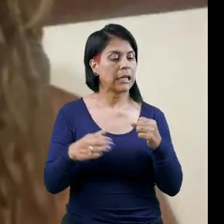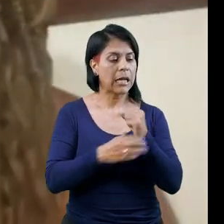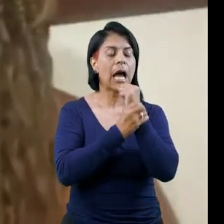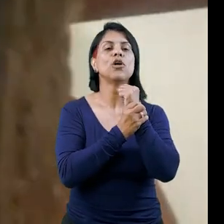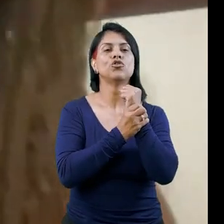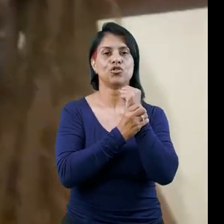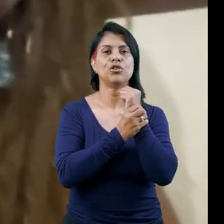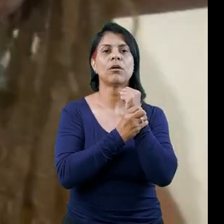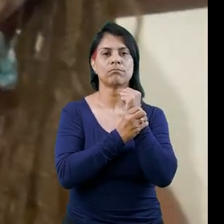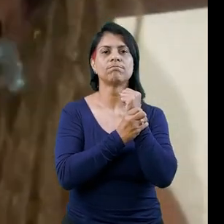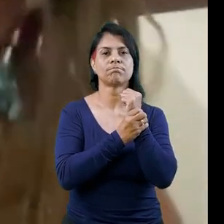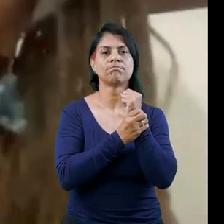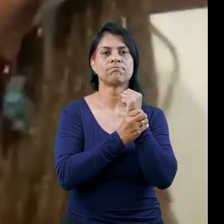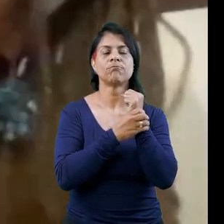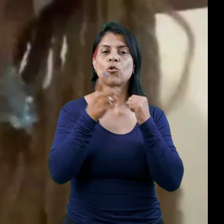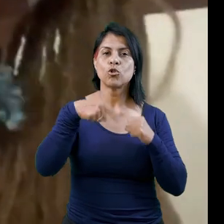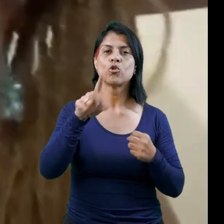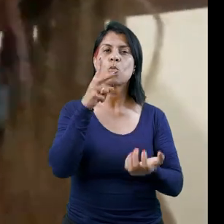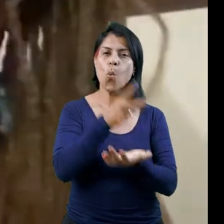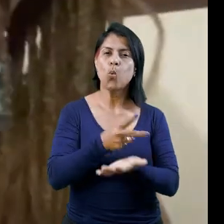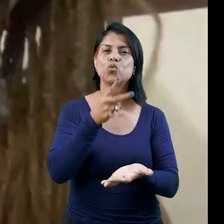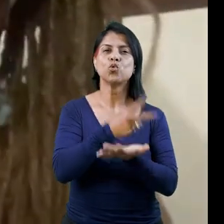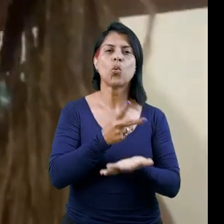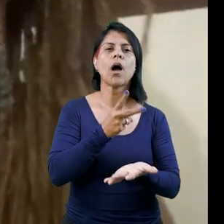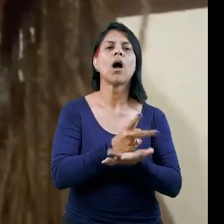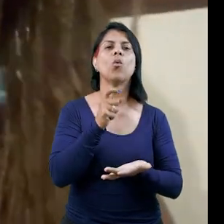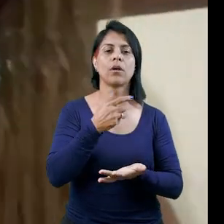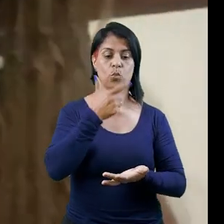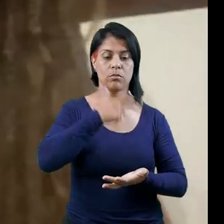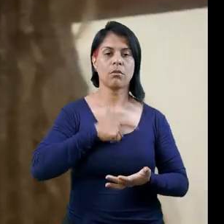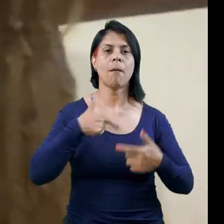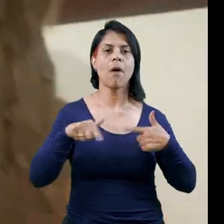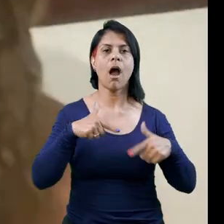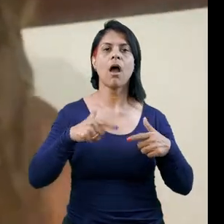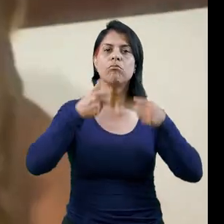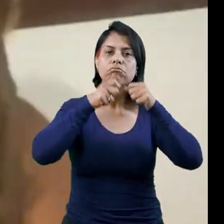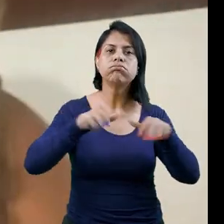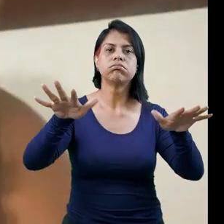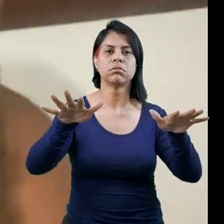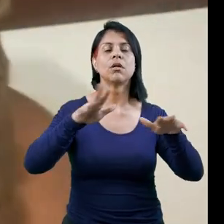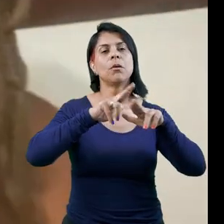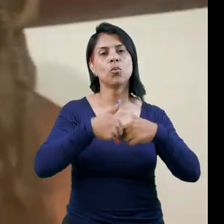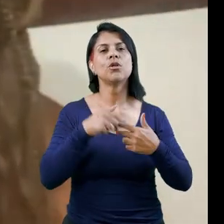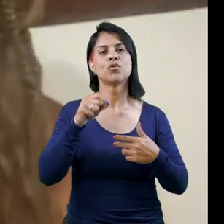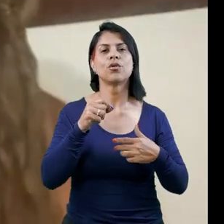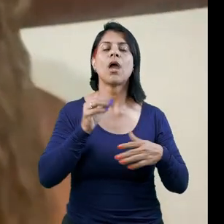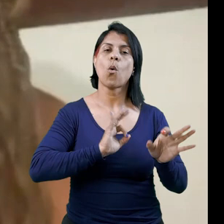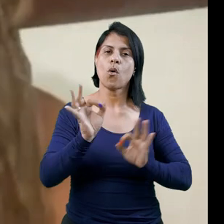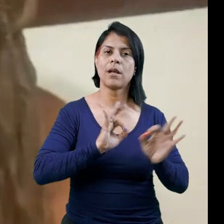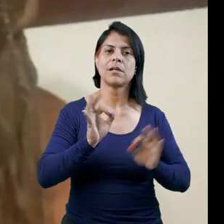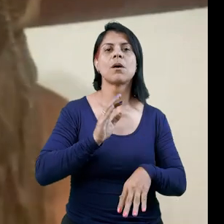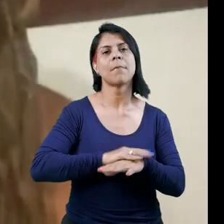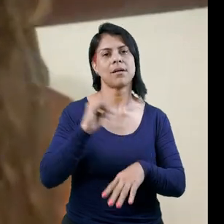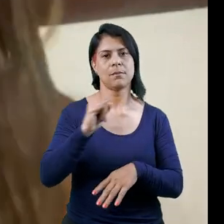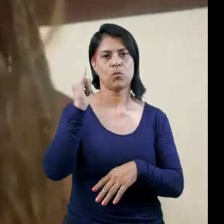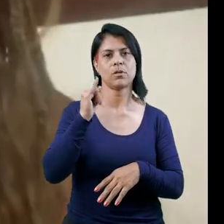garantir a continuidade dos nossos trabalhos. Por isso que a organização é importante. Por